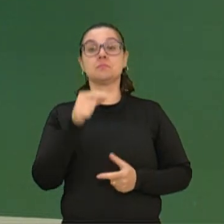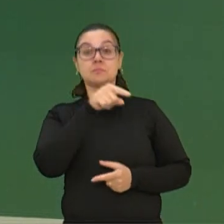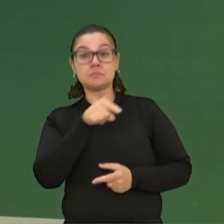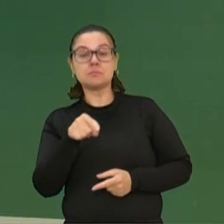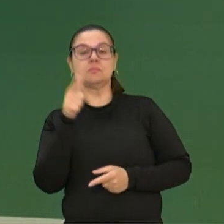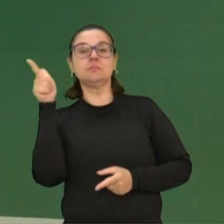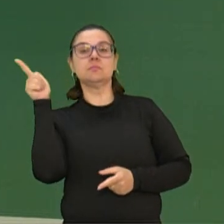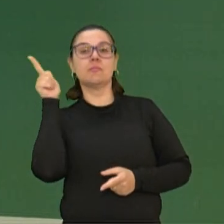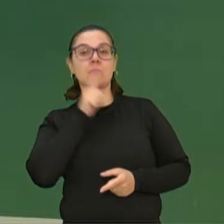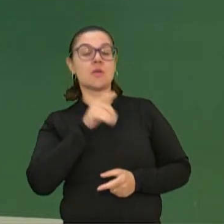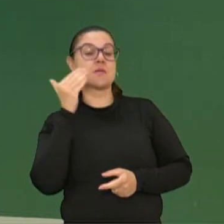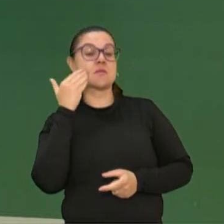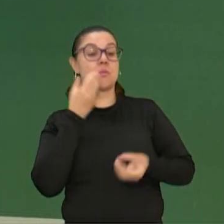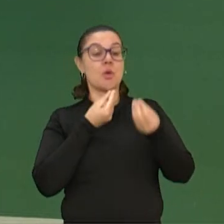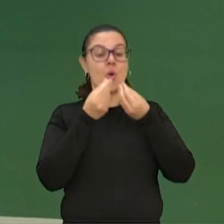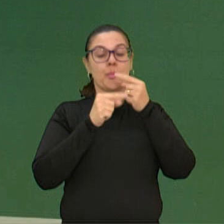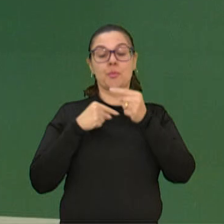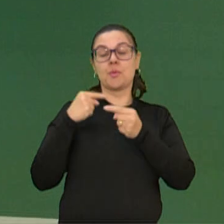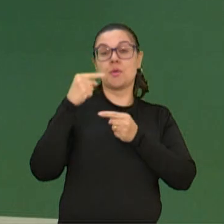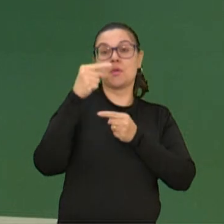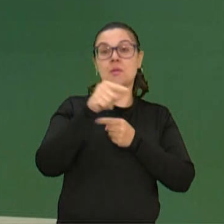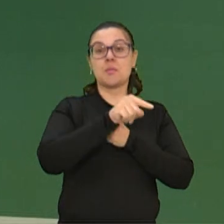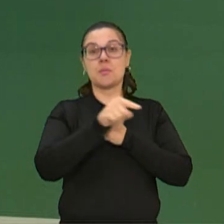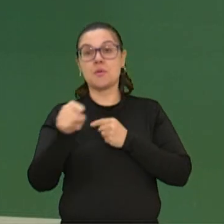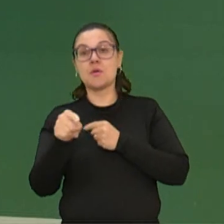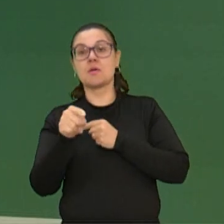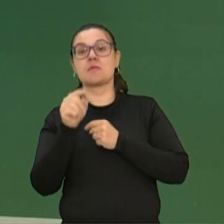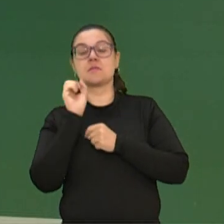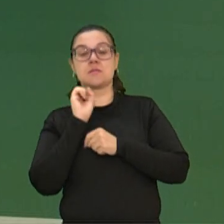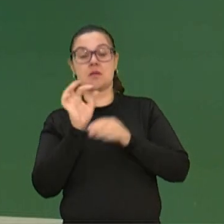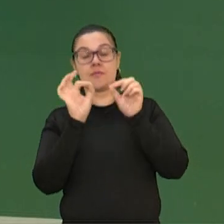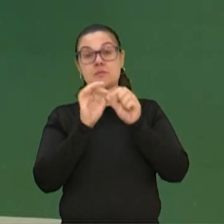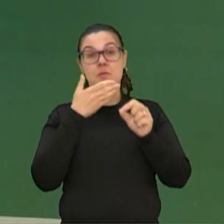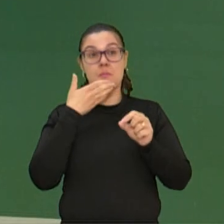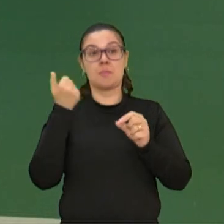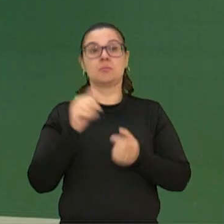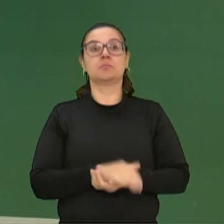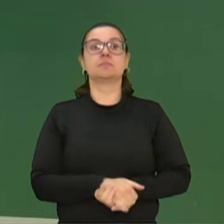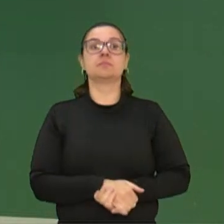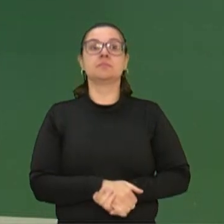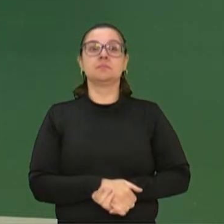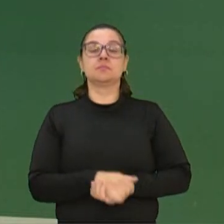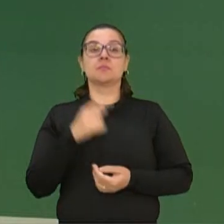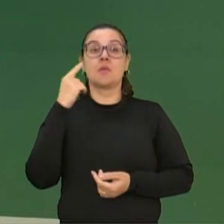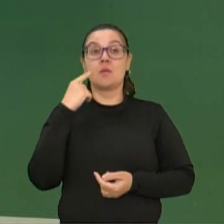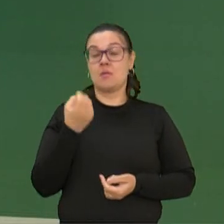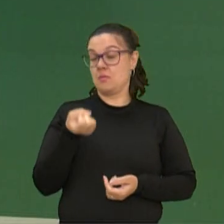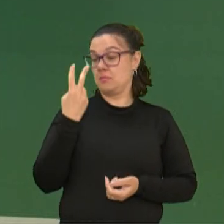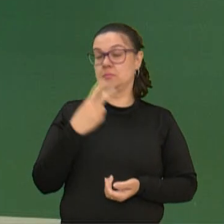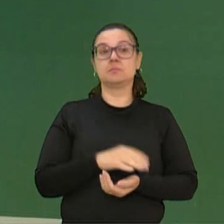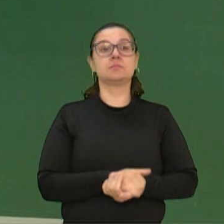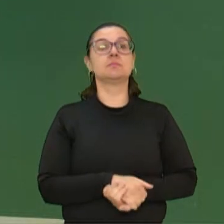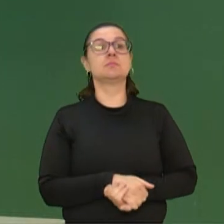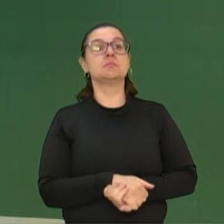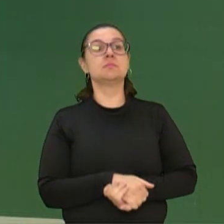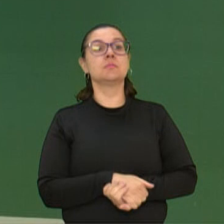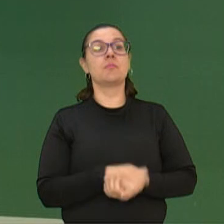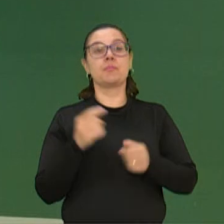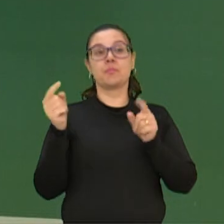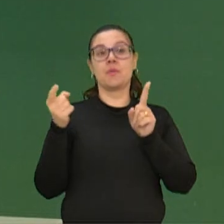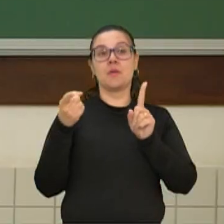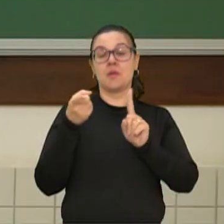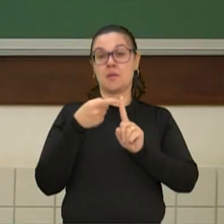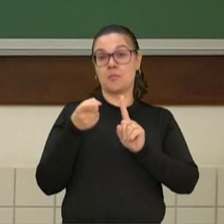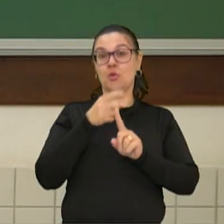você possa saber depois identificar de uma maneira melhor. Então, aqui a gente tem o primeiro,